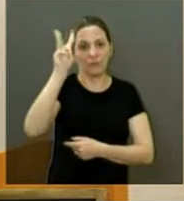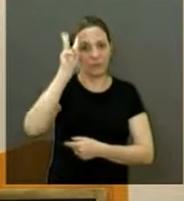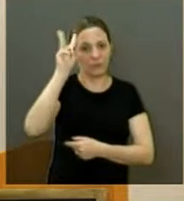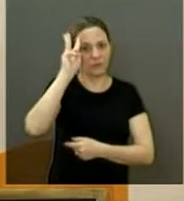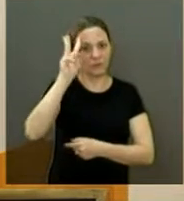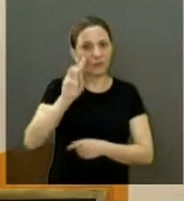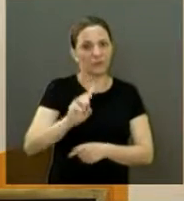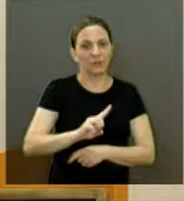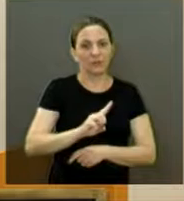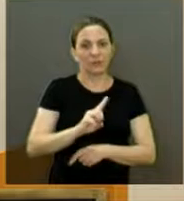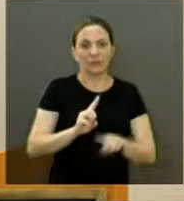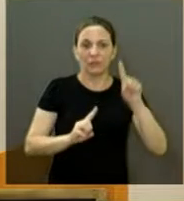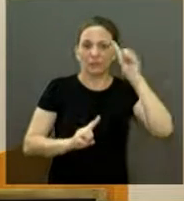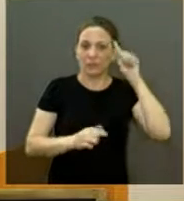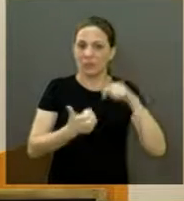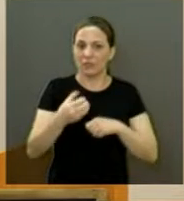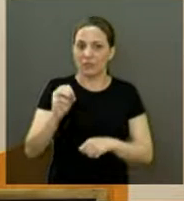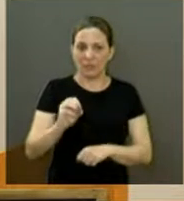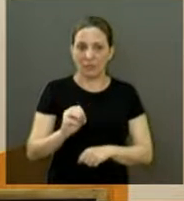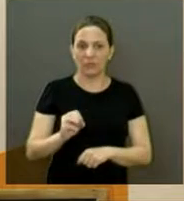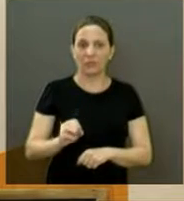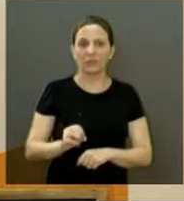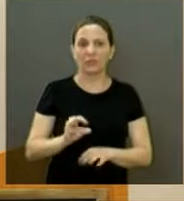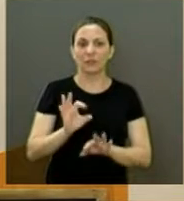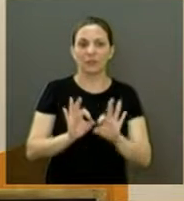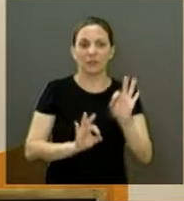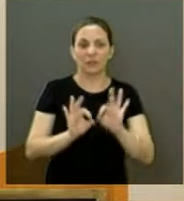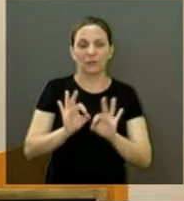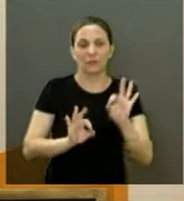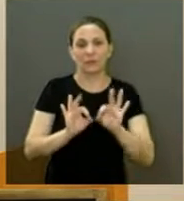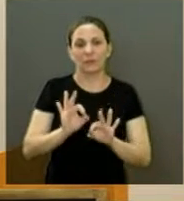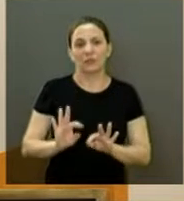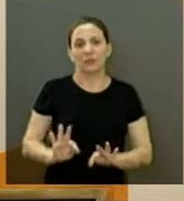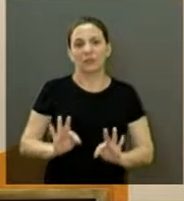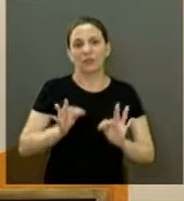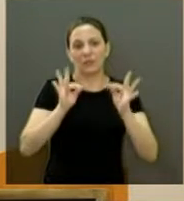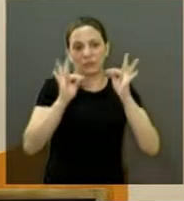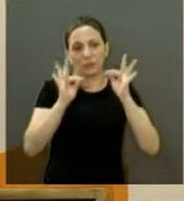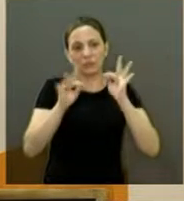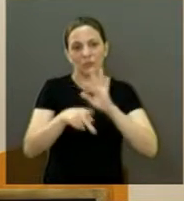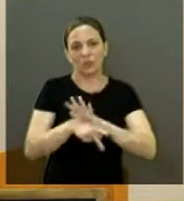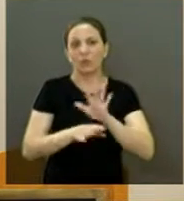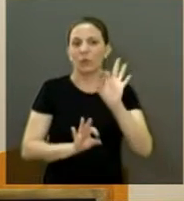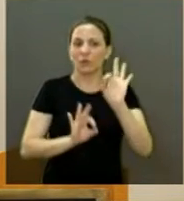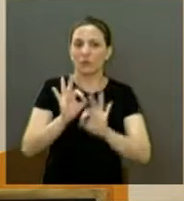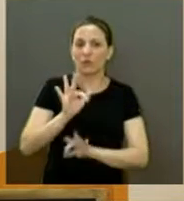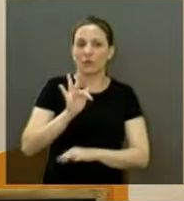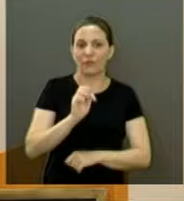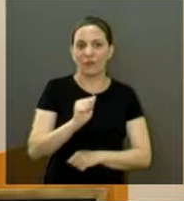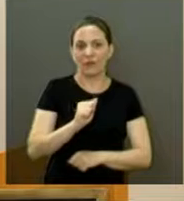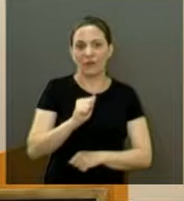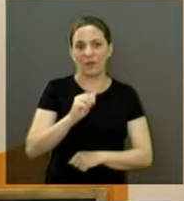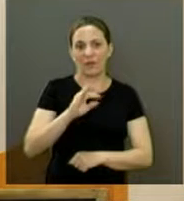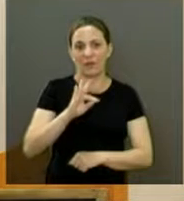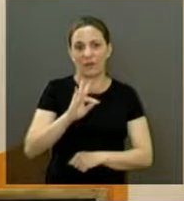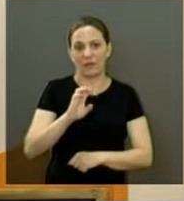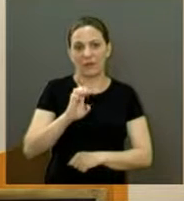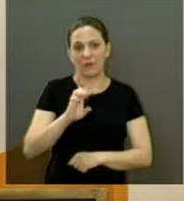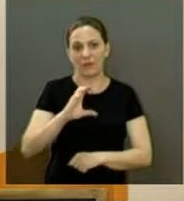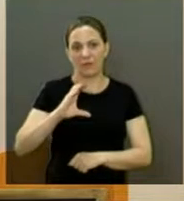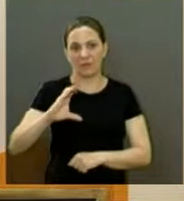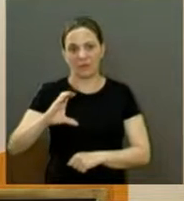10 para despertar a primeira semana tecnologia organizada pela fatec de araraquara nós saímos daqui da sessão e fui na